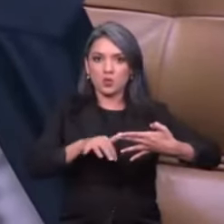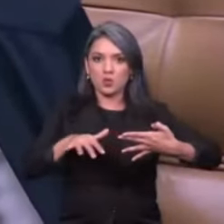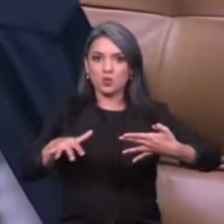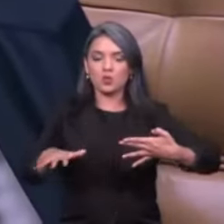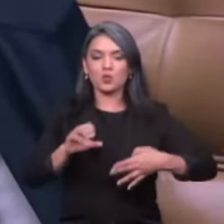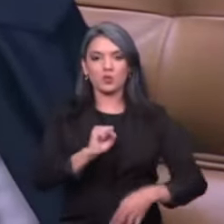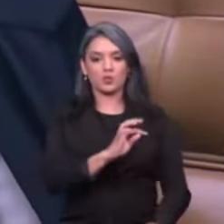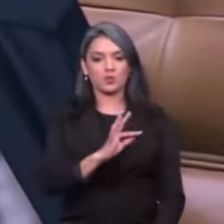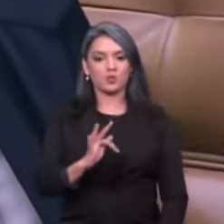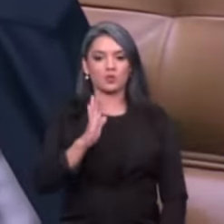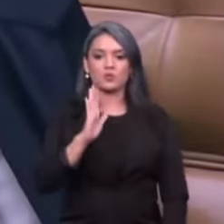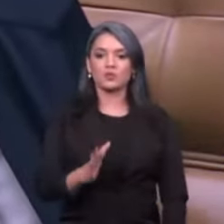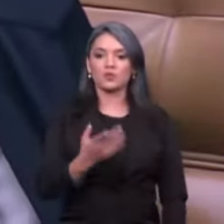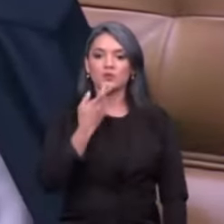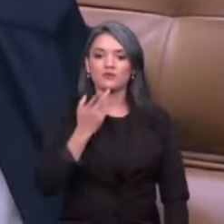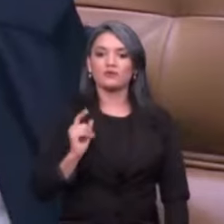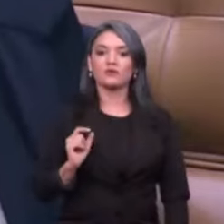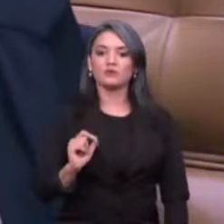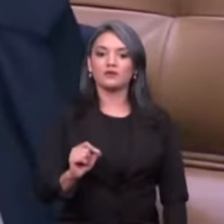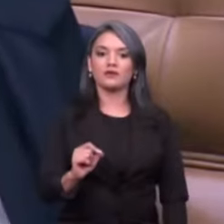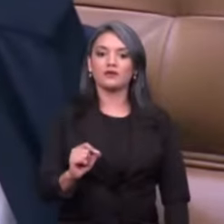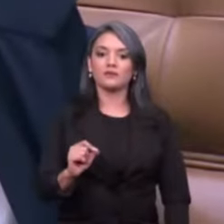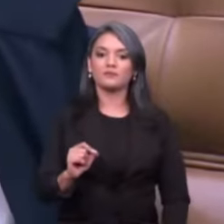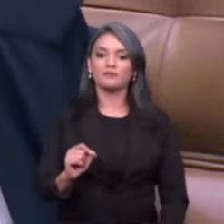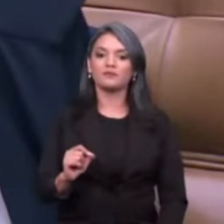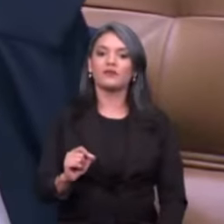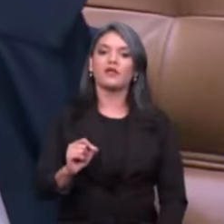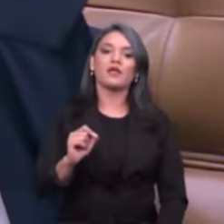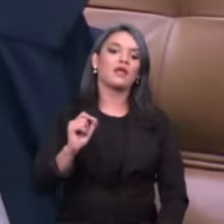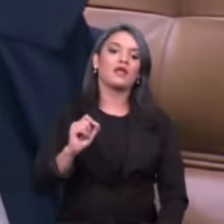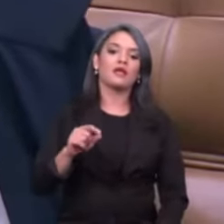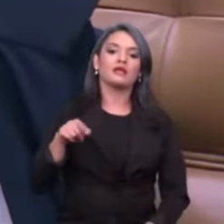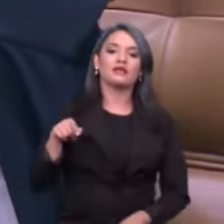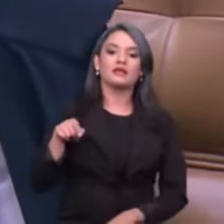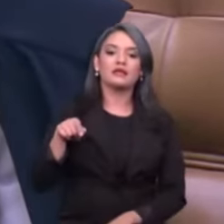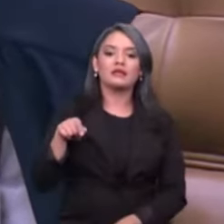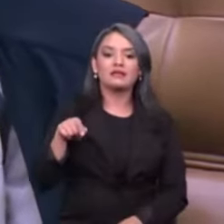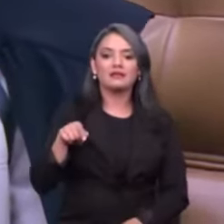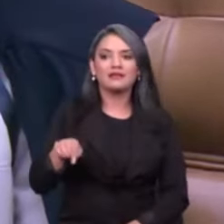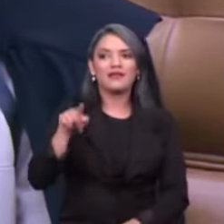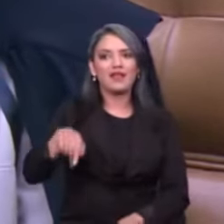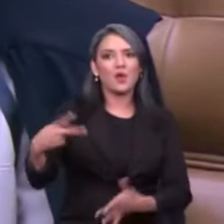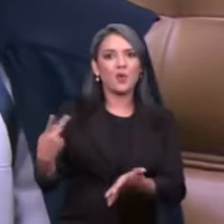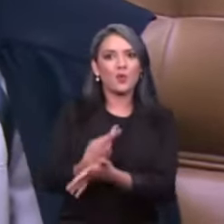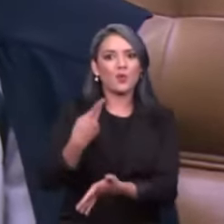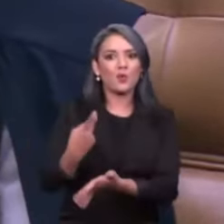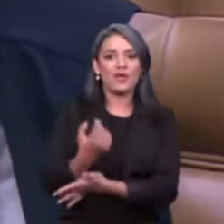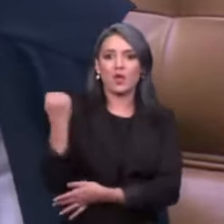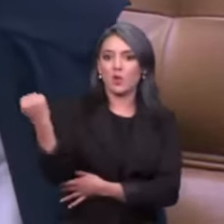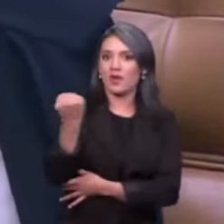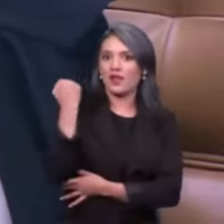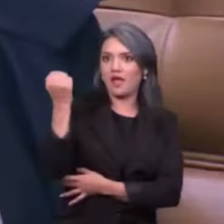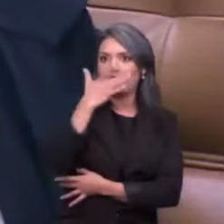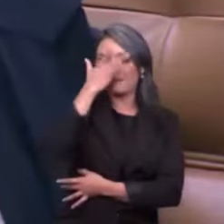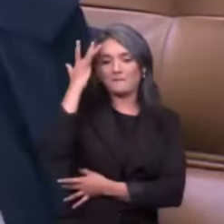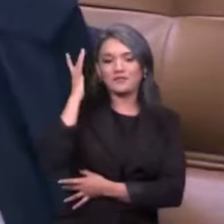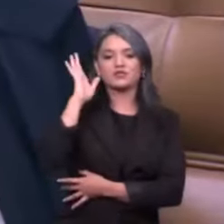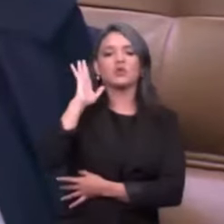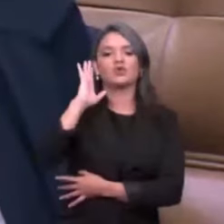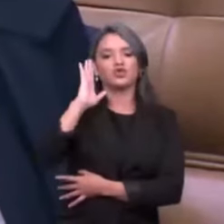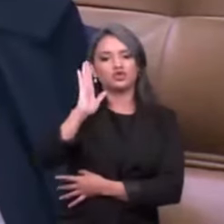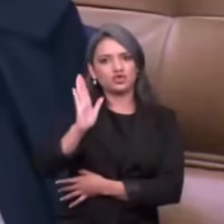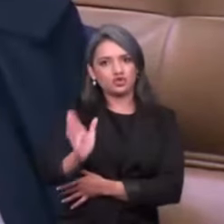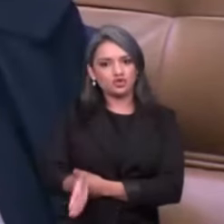sentido de que haveria caracterização da posse como falta grave para aquele que, mesmo que já esteja num